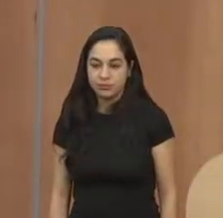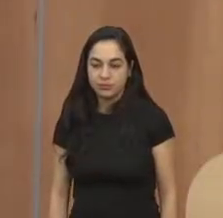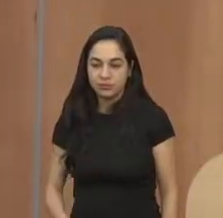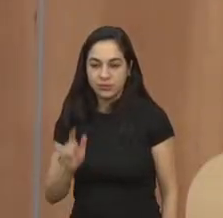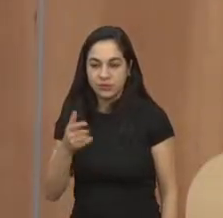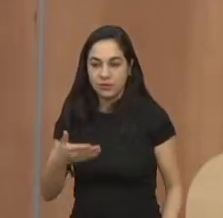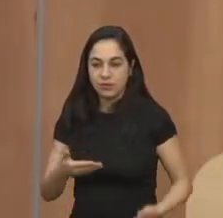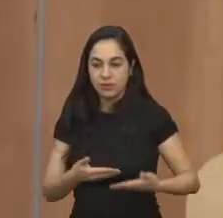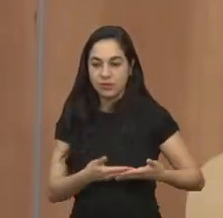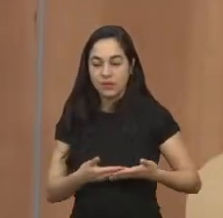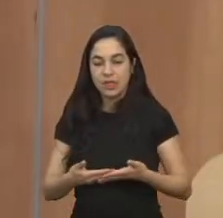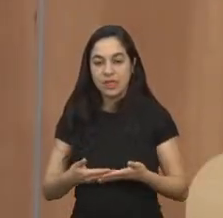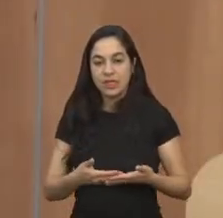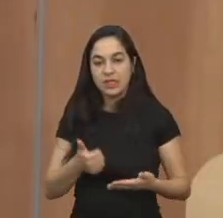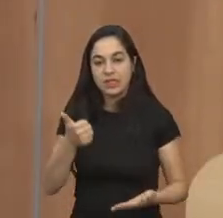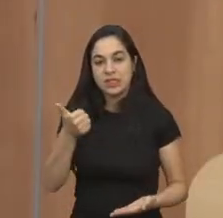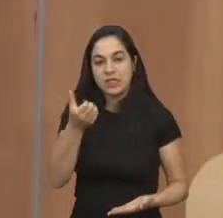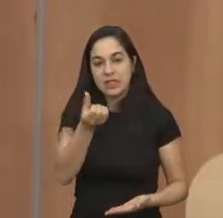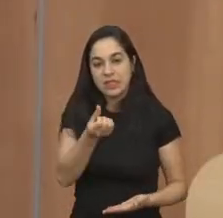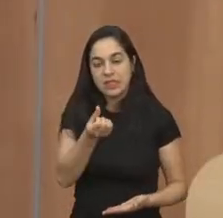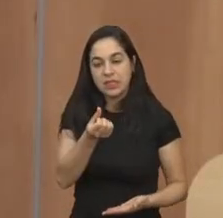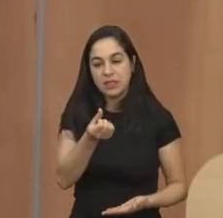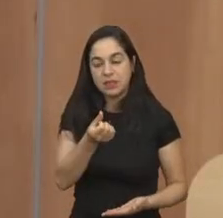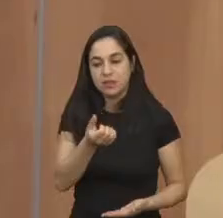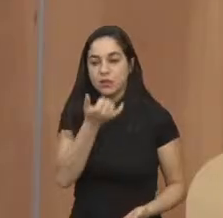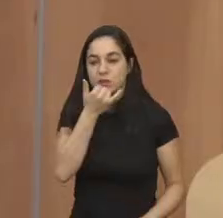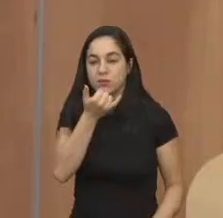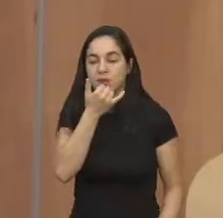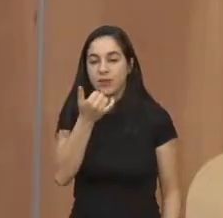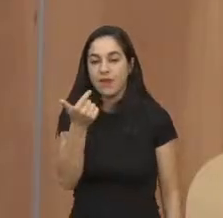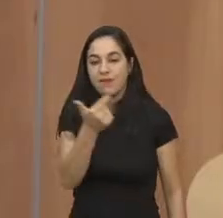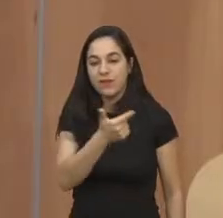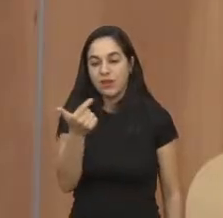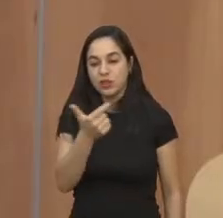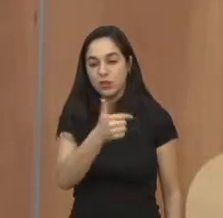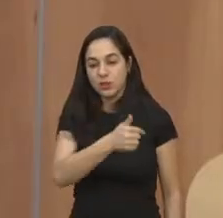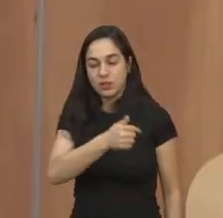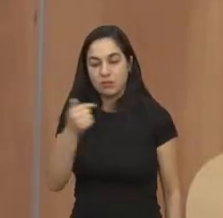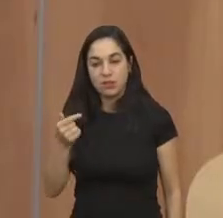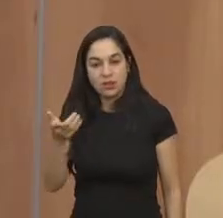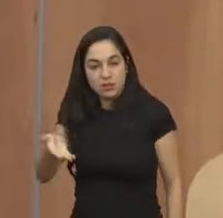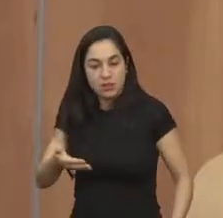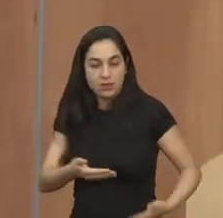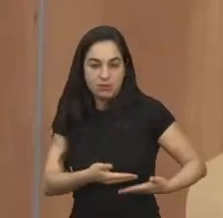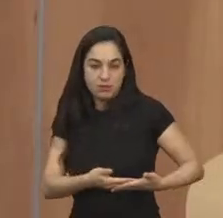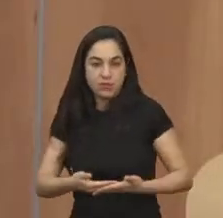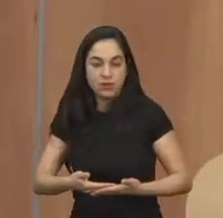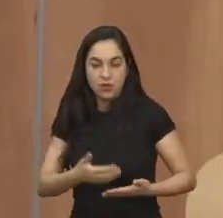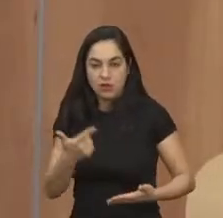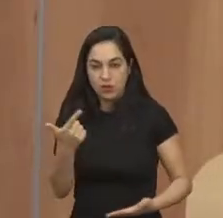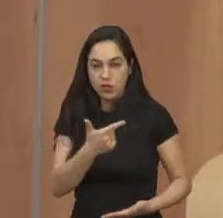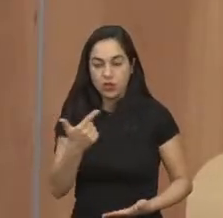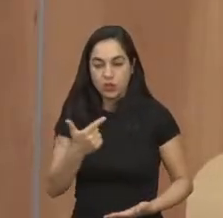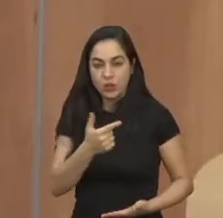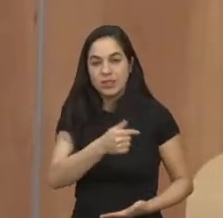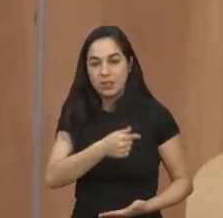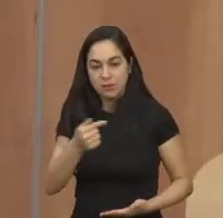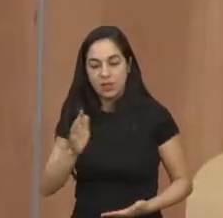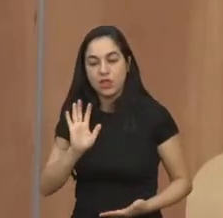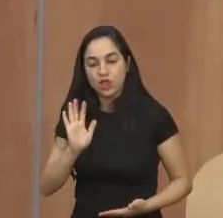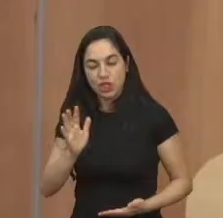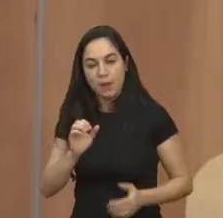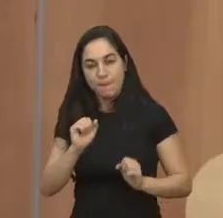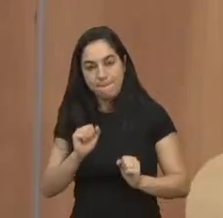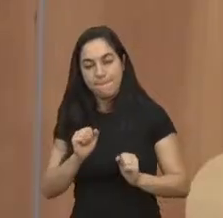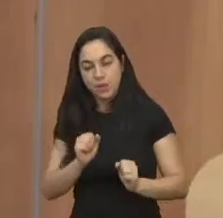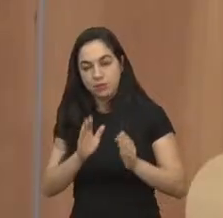Próximo caso, bebê de 16 semanas, de 22 semanas. Nesse caso aqui, 22 semanas já é considerado aí para